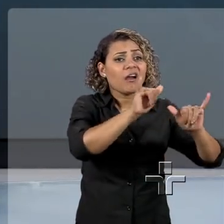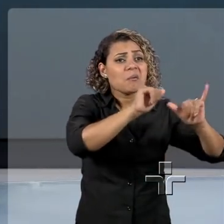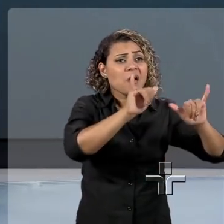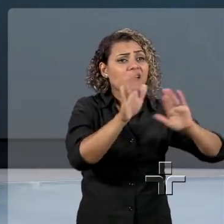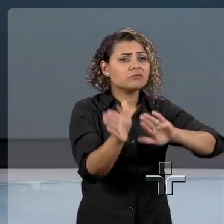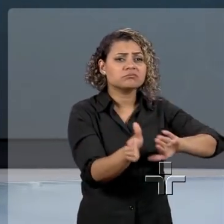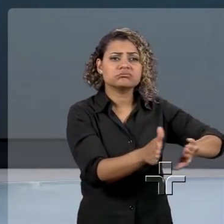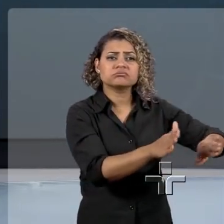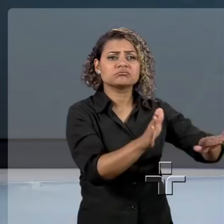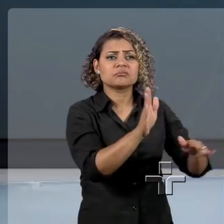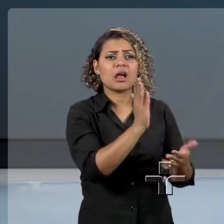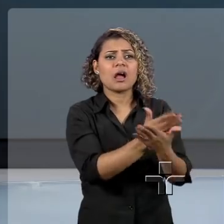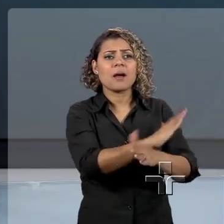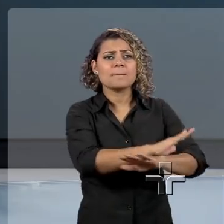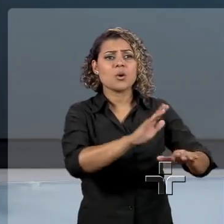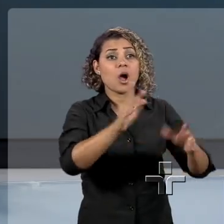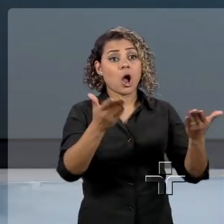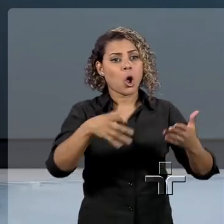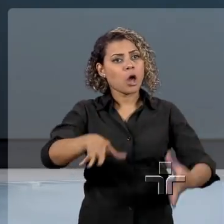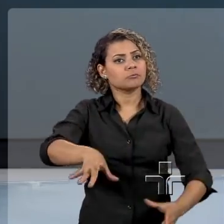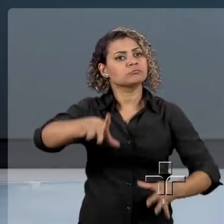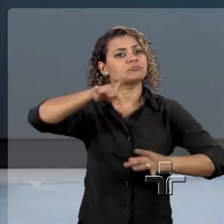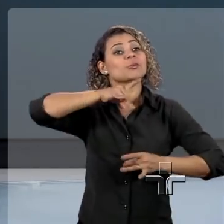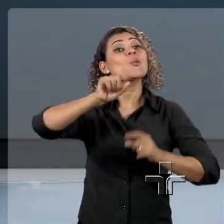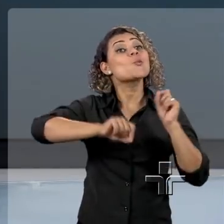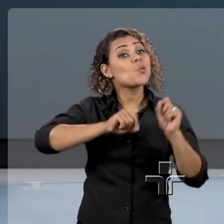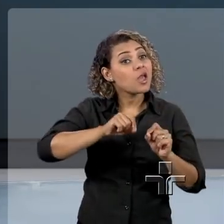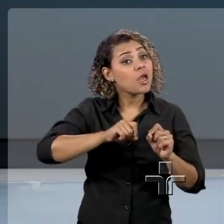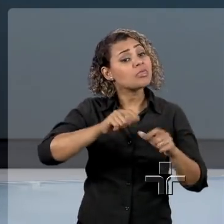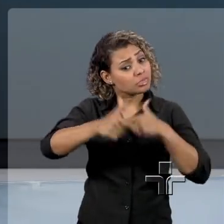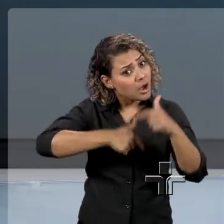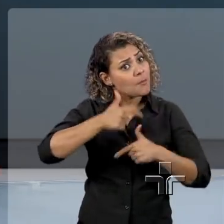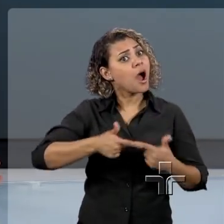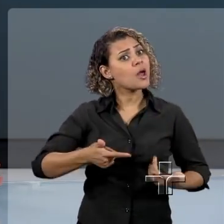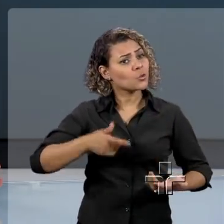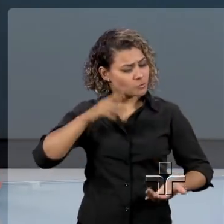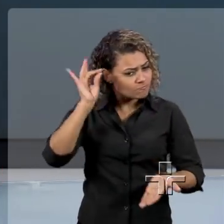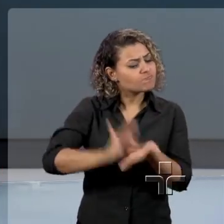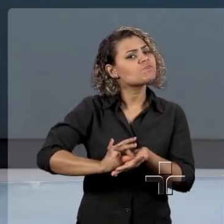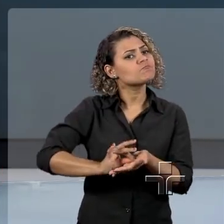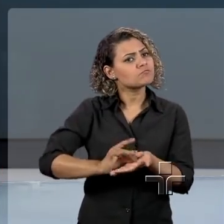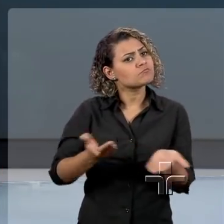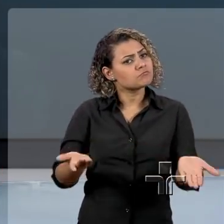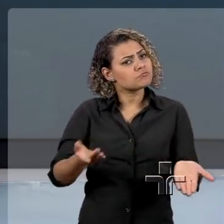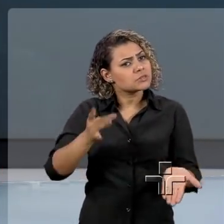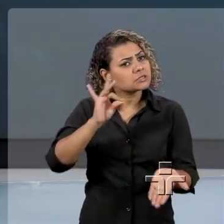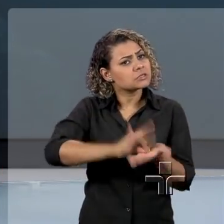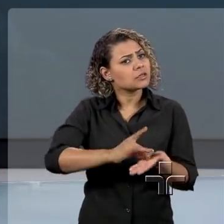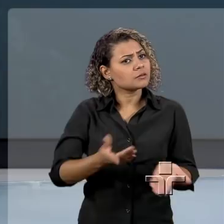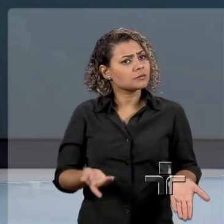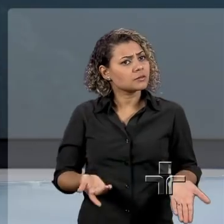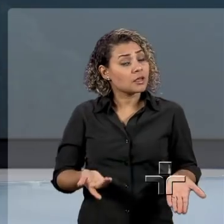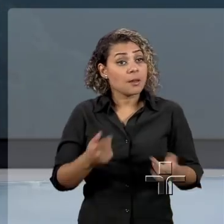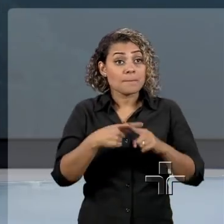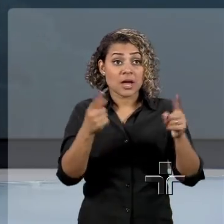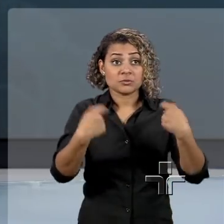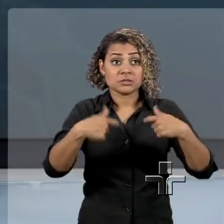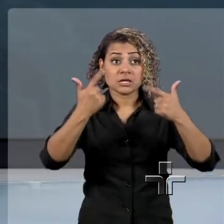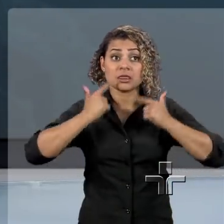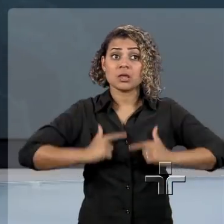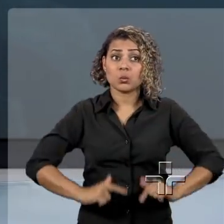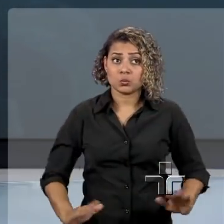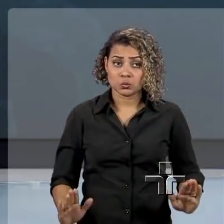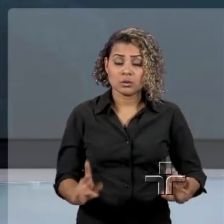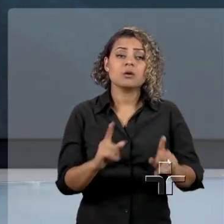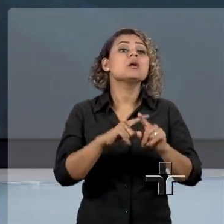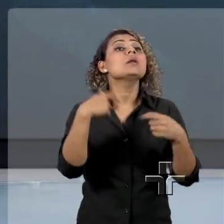para incorporar um cargo, e esse cargo tende a ser impessoal. Então, assim, ele tem que, como presidente da